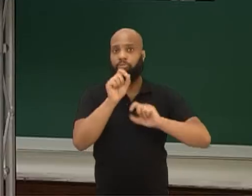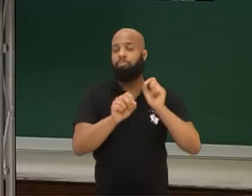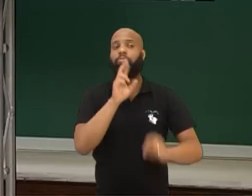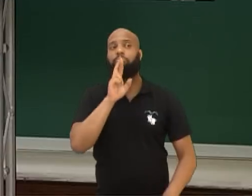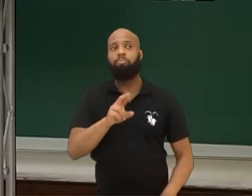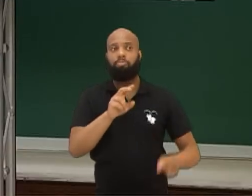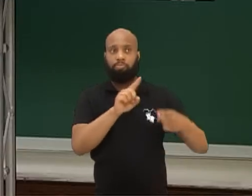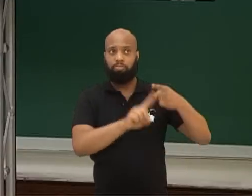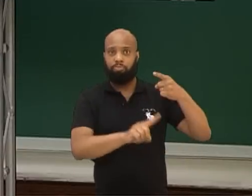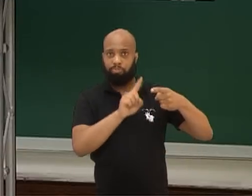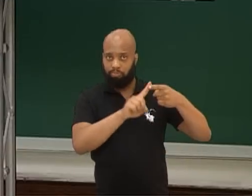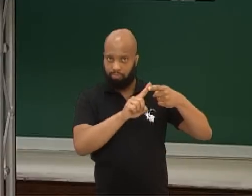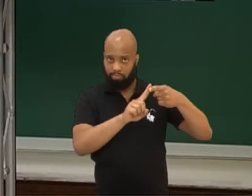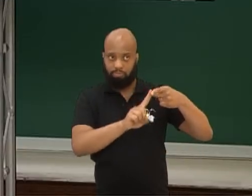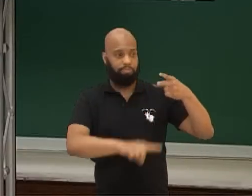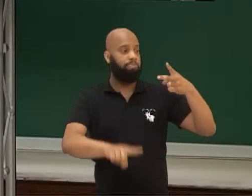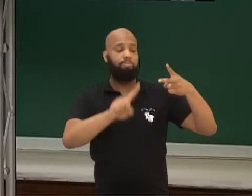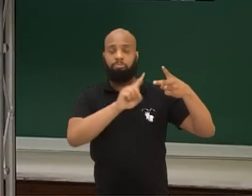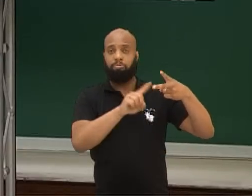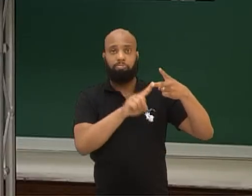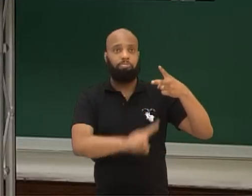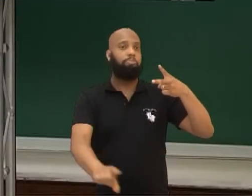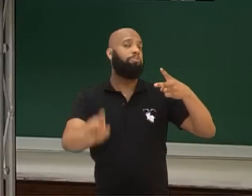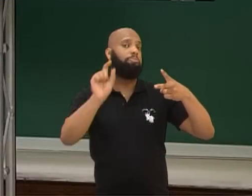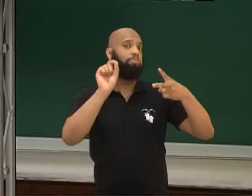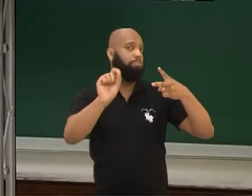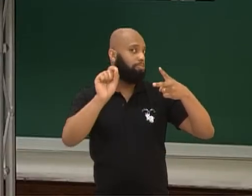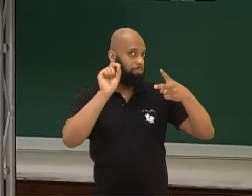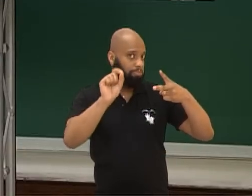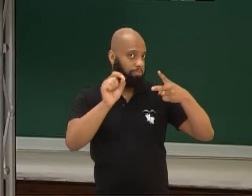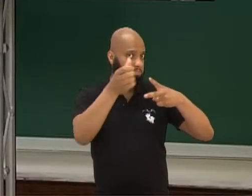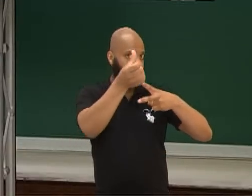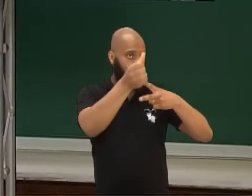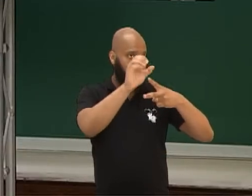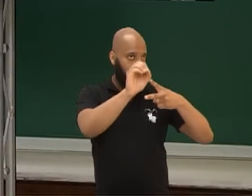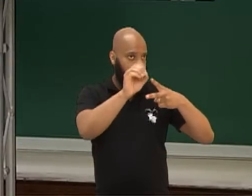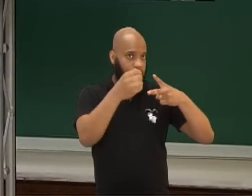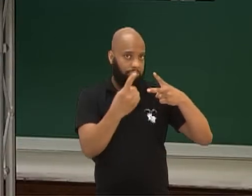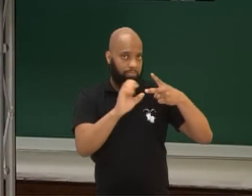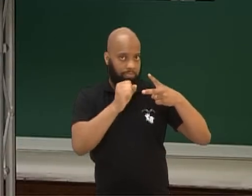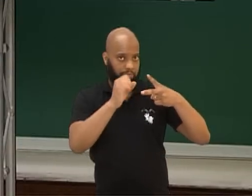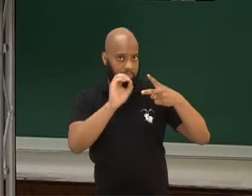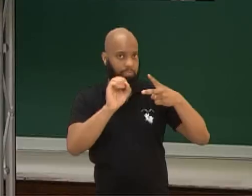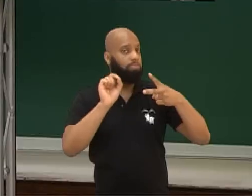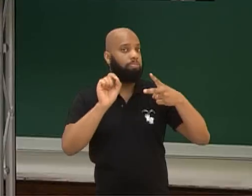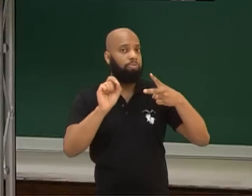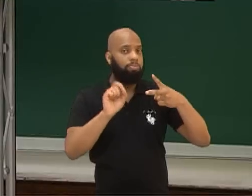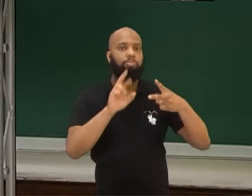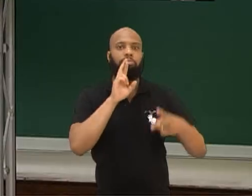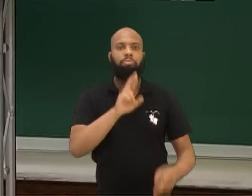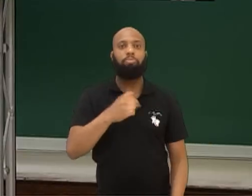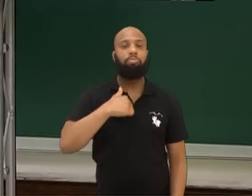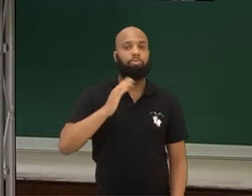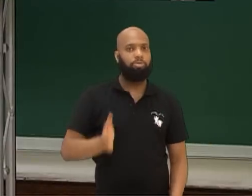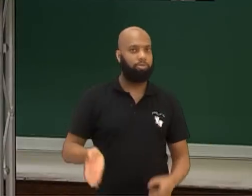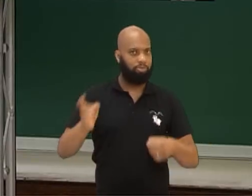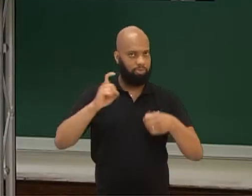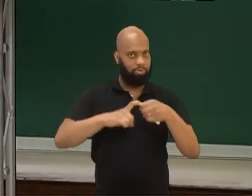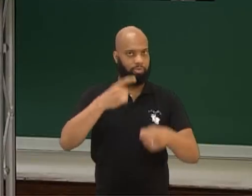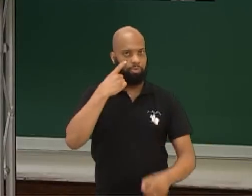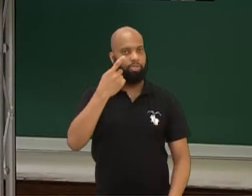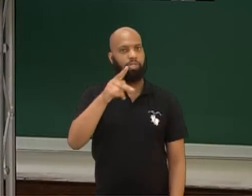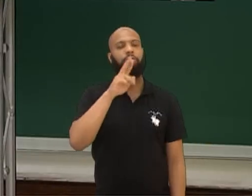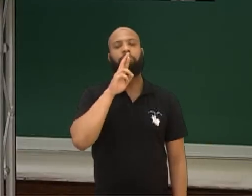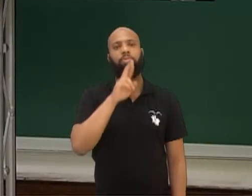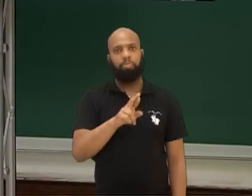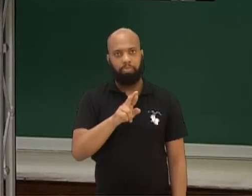É a letra A? Desculpa, primeira alternativa, 60 graus? Ou segunda alternativa, 180 graus? E daí? Qual das